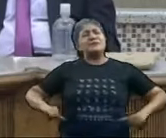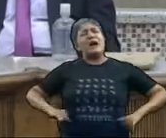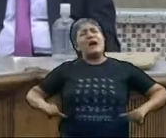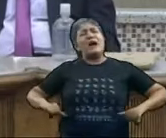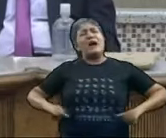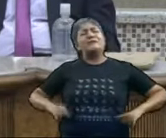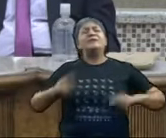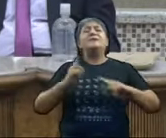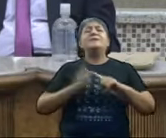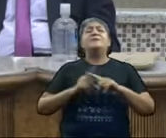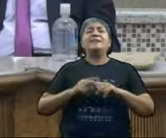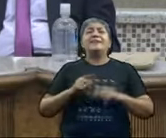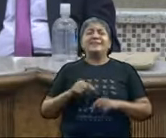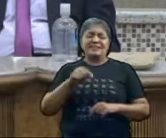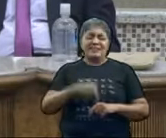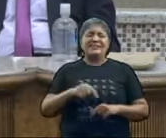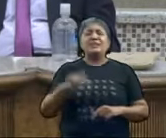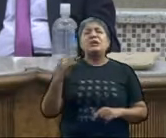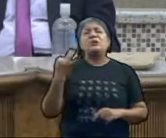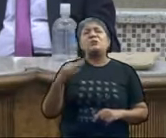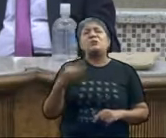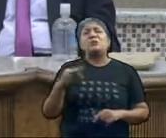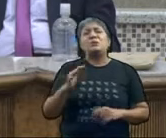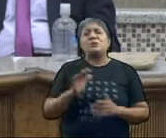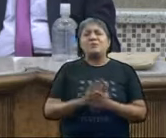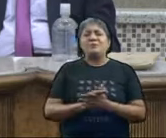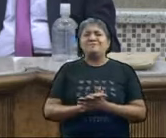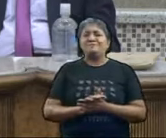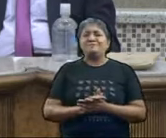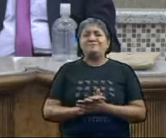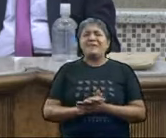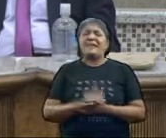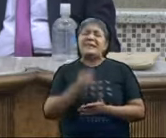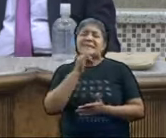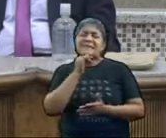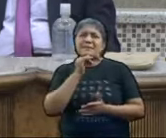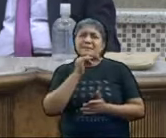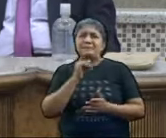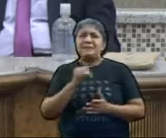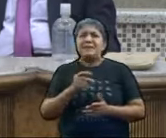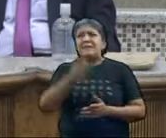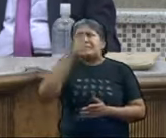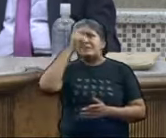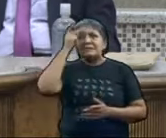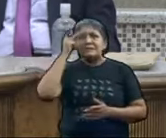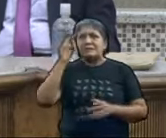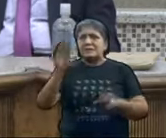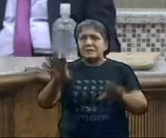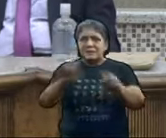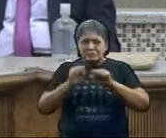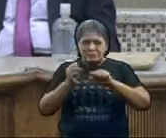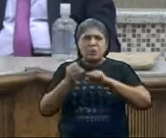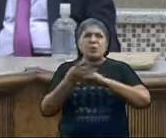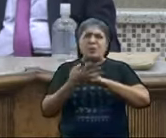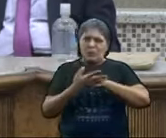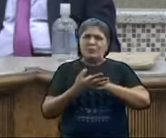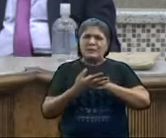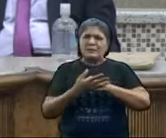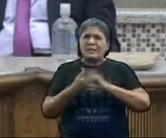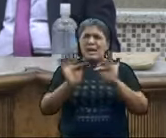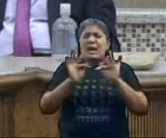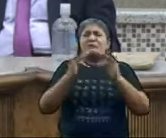Sofrendo por quê? Há uma dor que tem pairado nesse globo terrestre todo, né? Dores